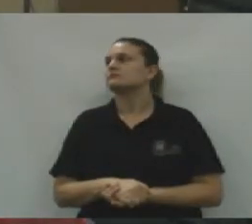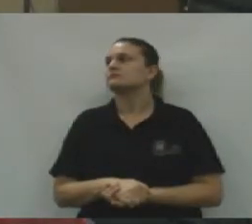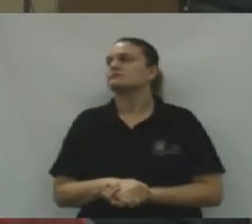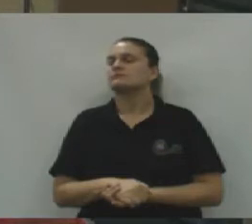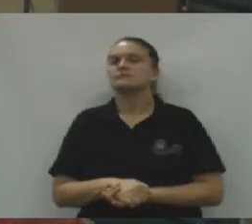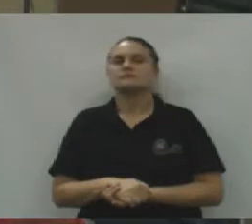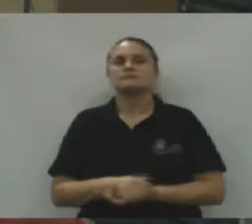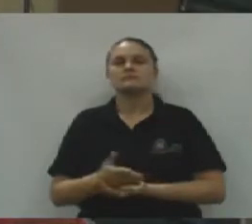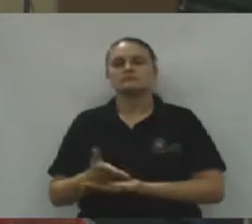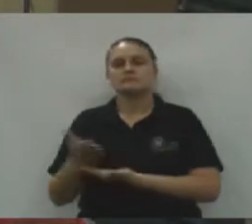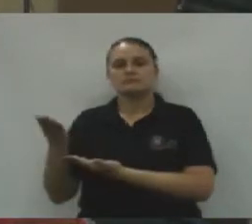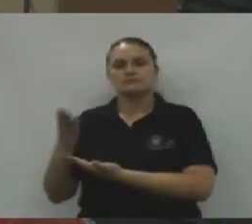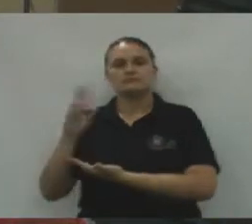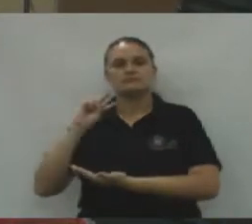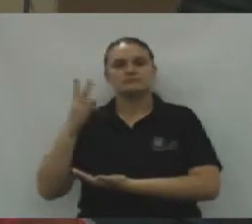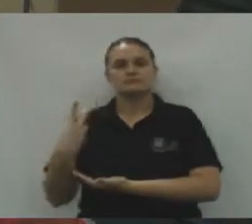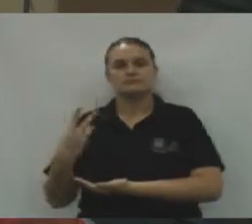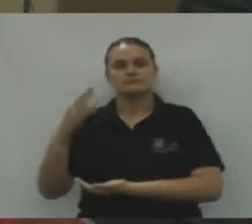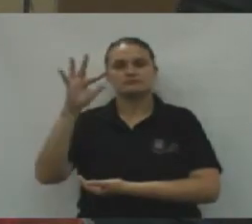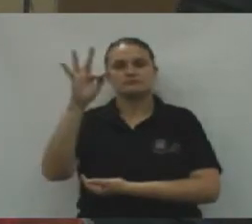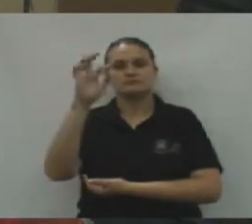O Fernando Edgar Vir.